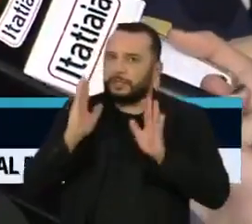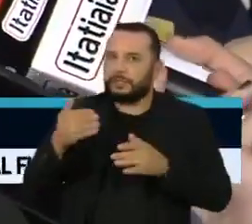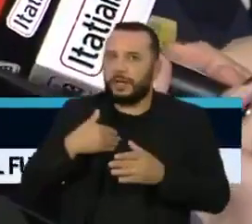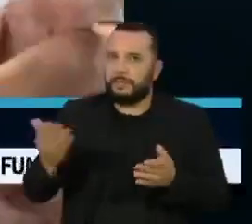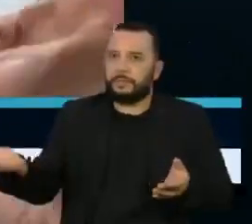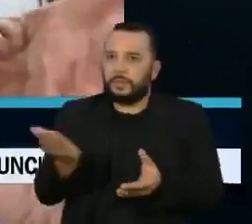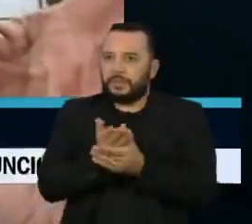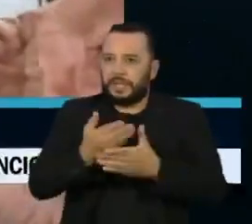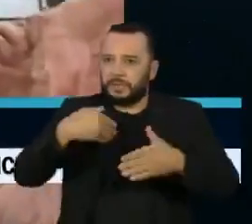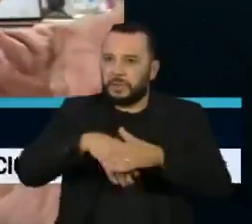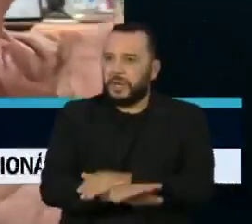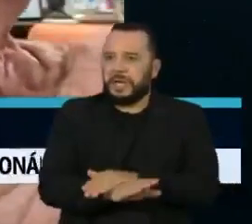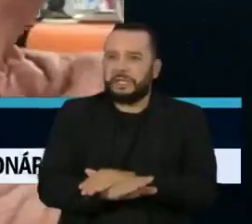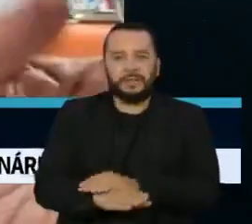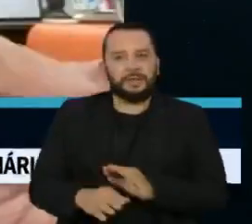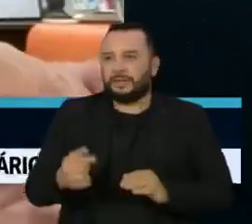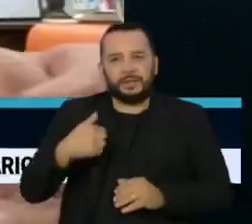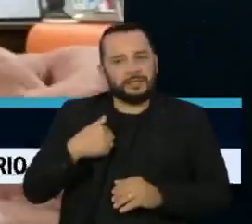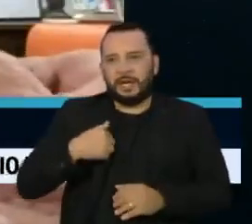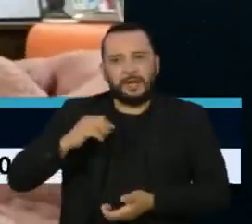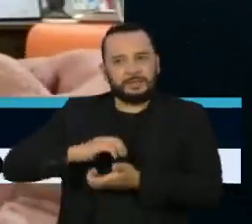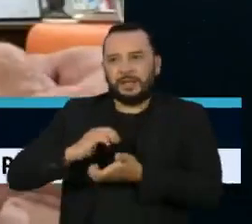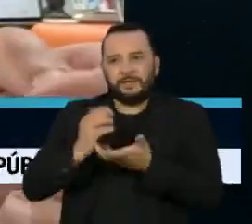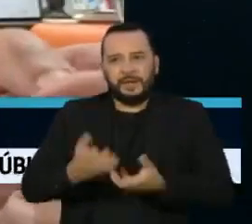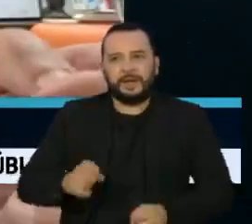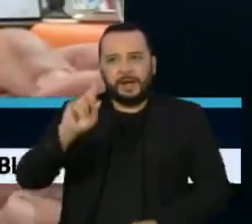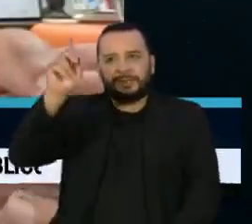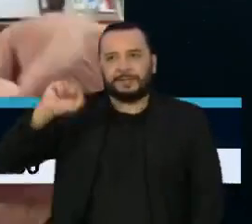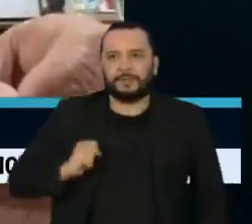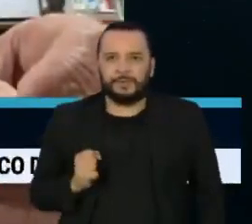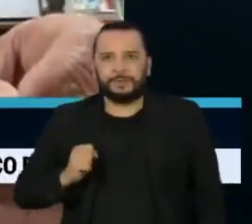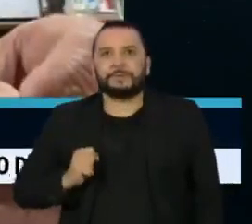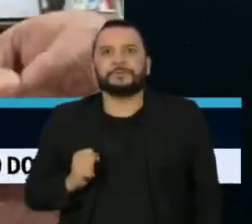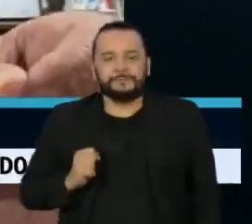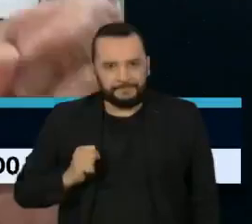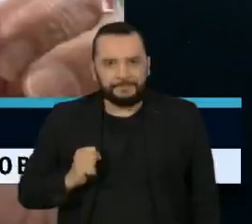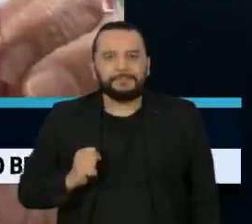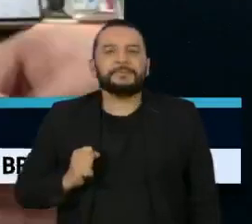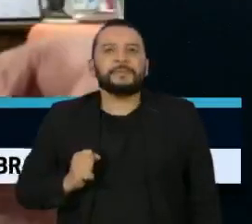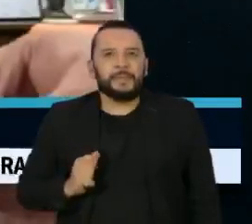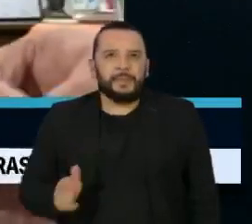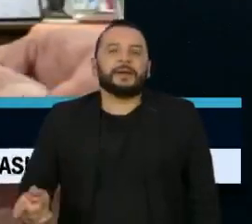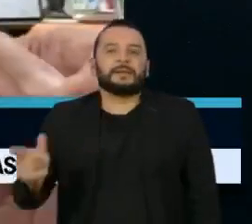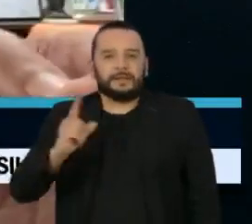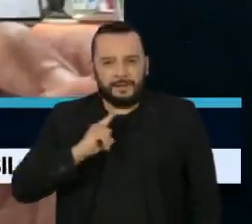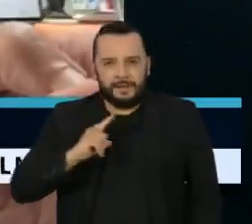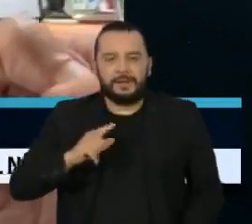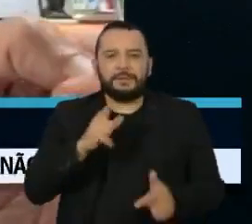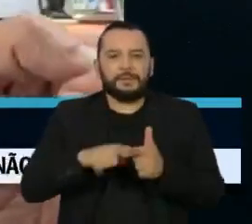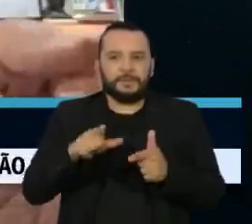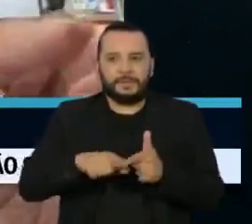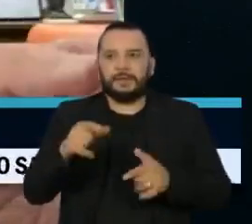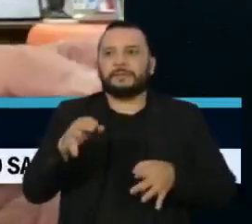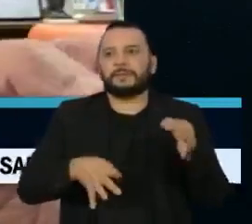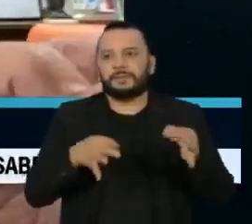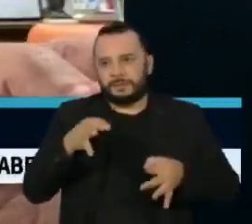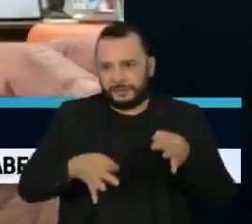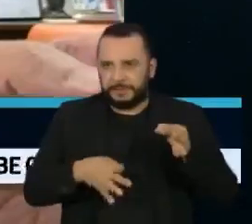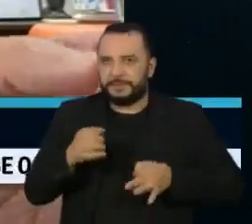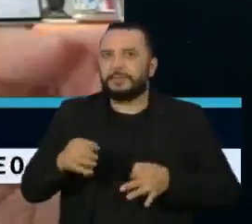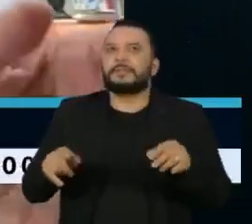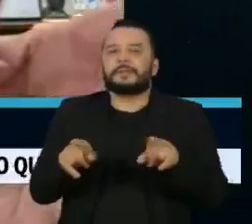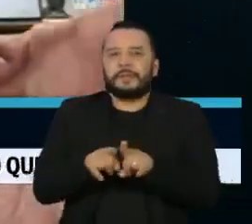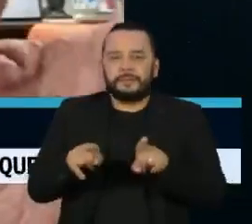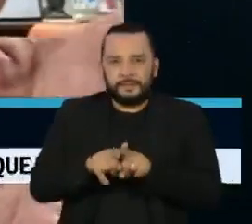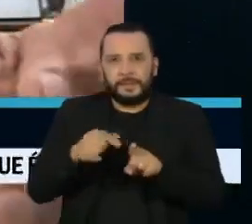arquivar o inquérito. Nos julgamentos, a gente percebe contorcionismos jurídicos, com mudança